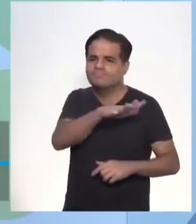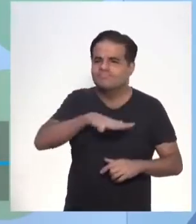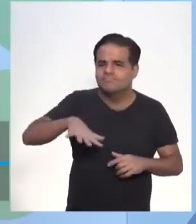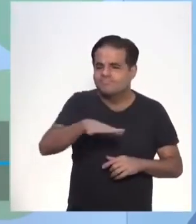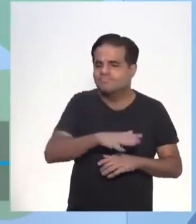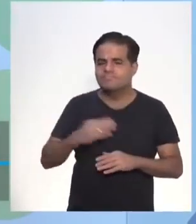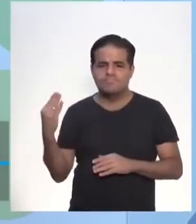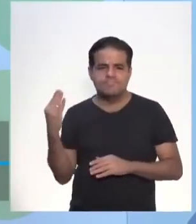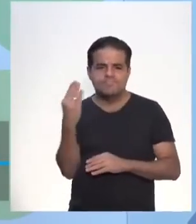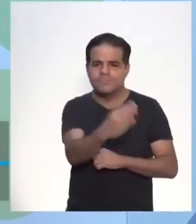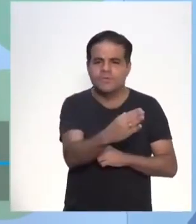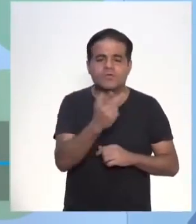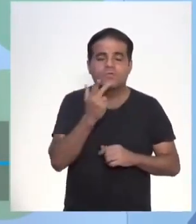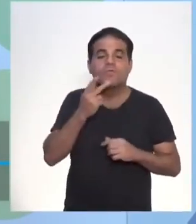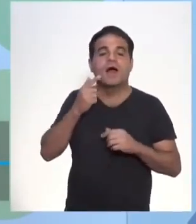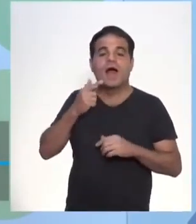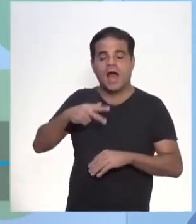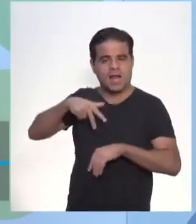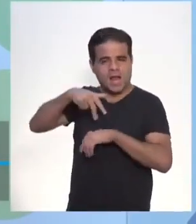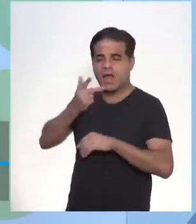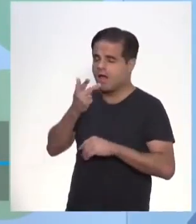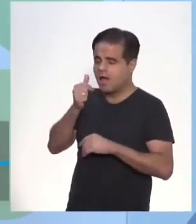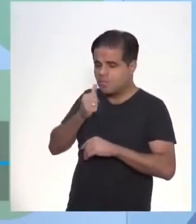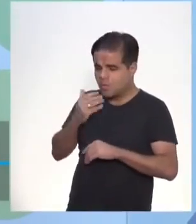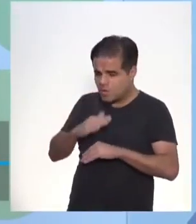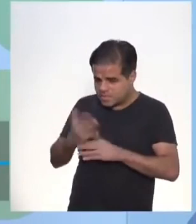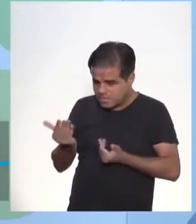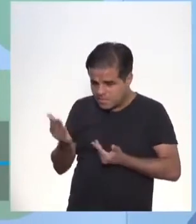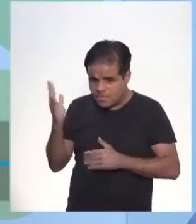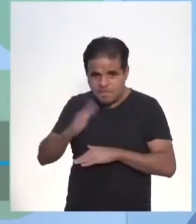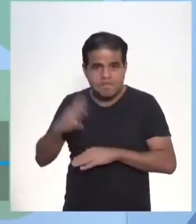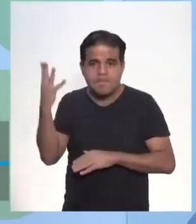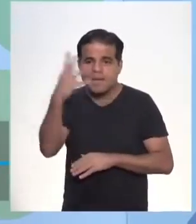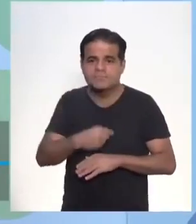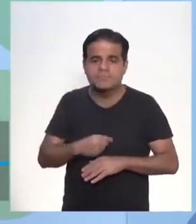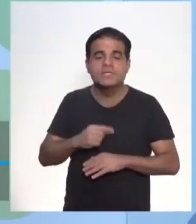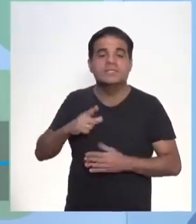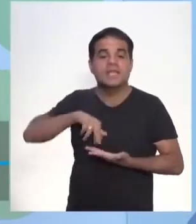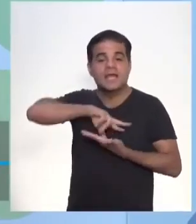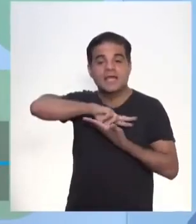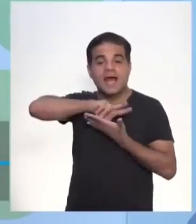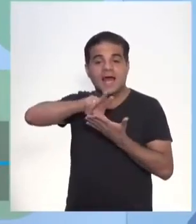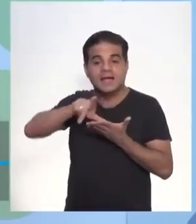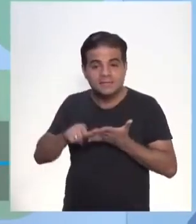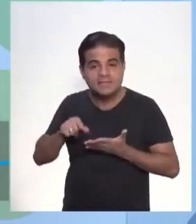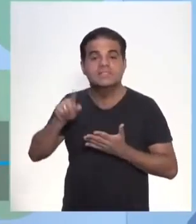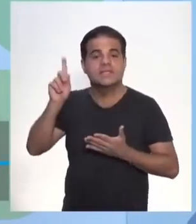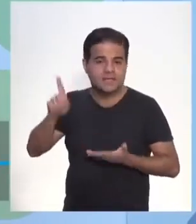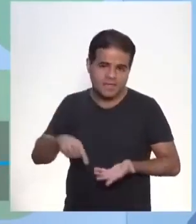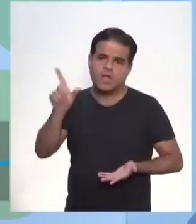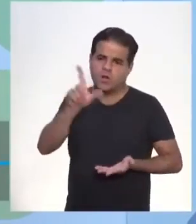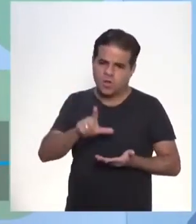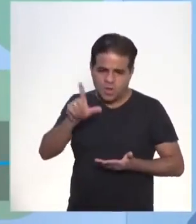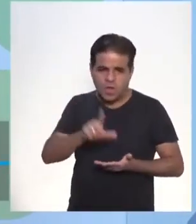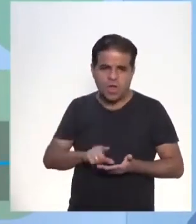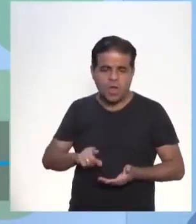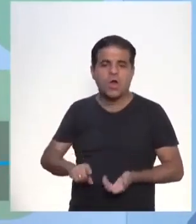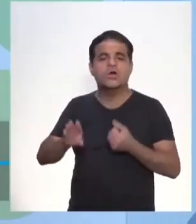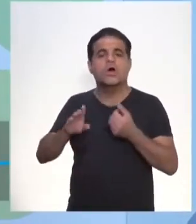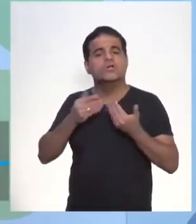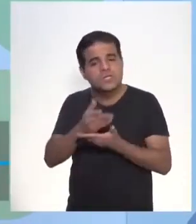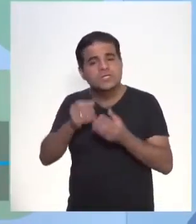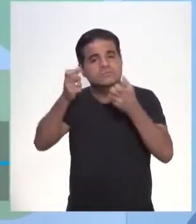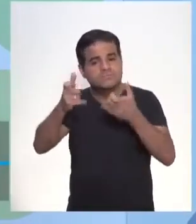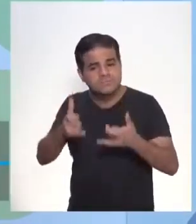toma essa posição de falar a moça mais bonita da minha terra, mostra que há características que são, obviamente, subjetivas, que